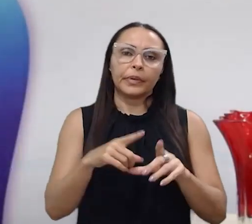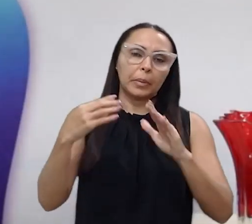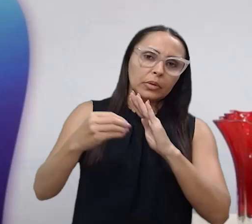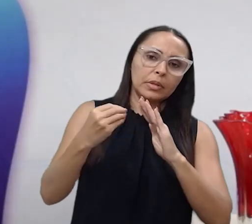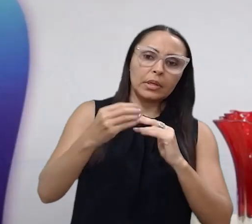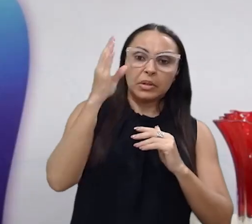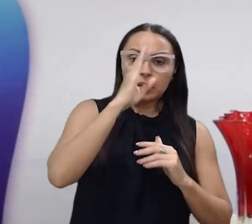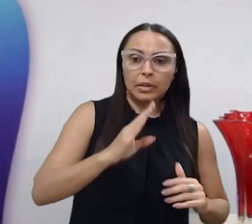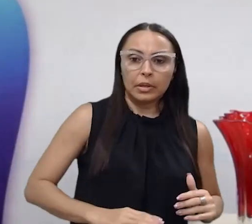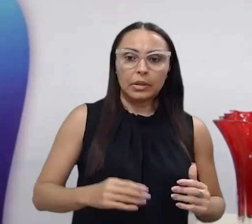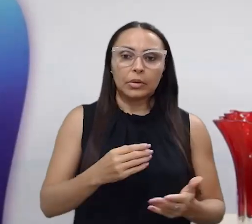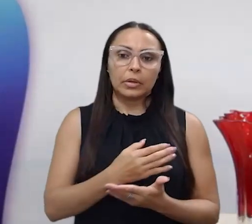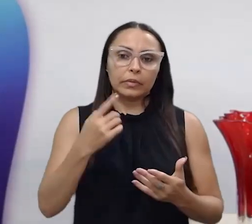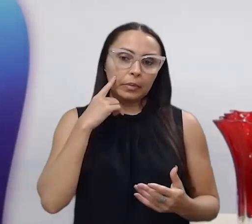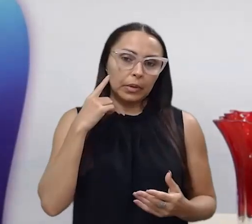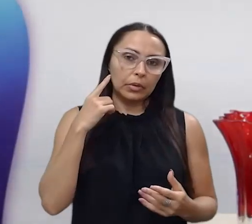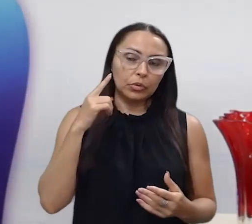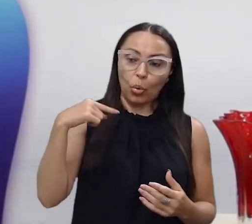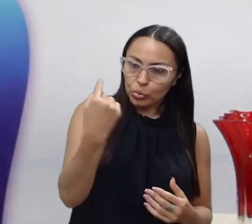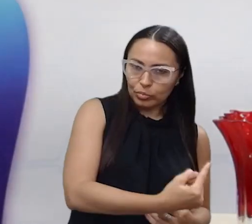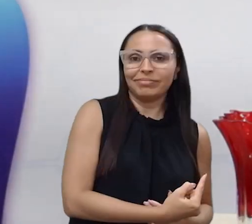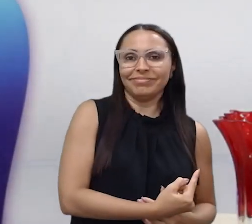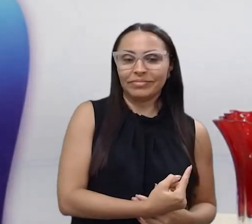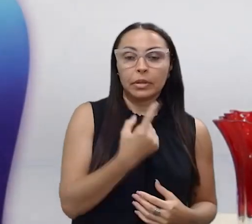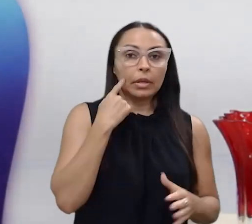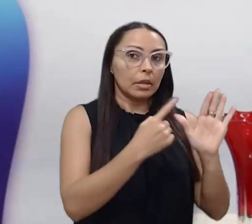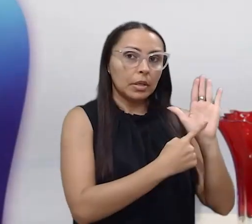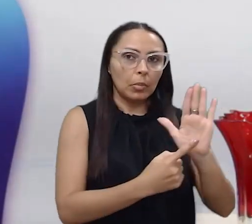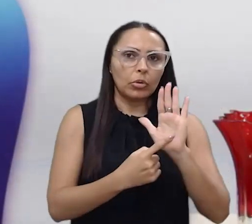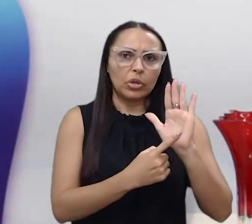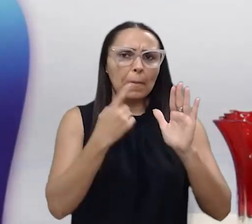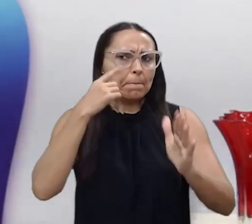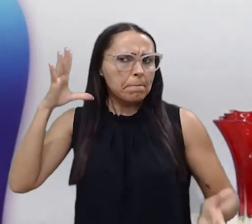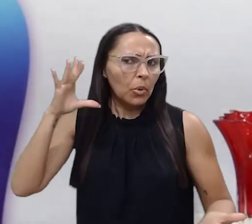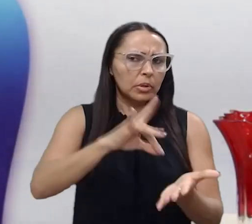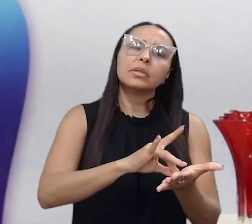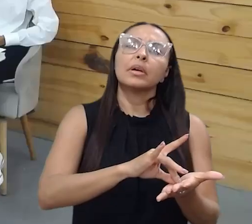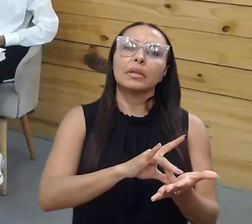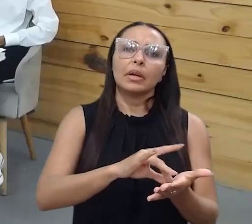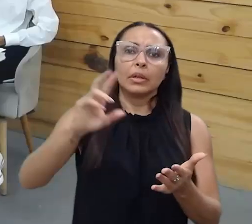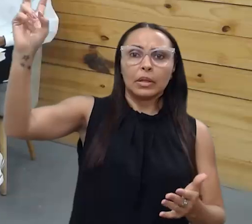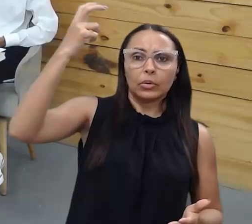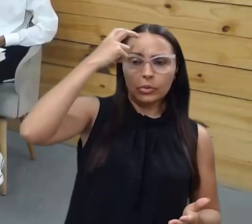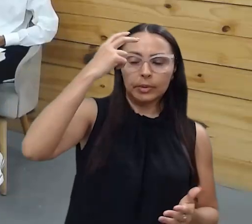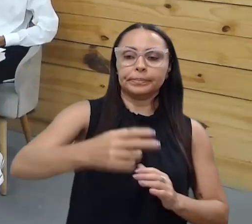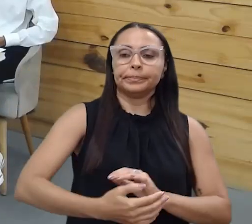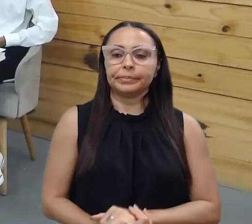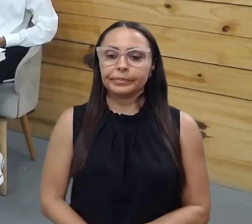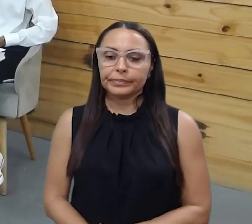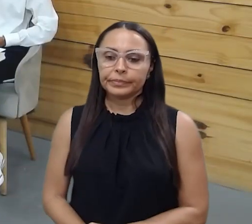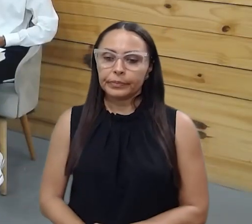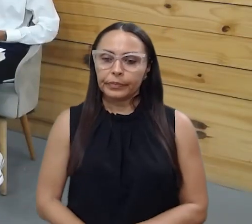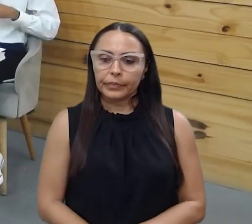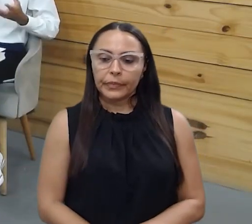design brasileiro em trazer o design nosso, né, de mostrar a potencialidade da nossa cultura. Puder falar um pouquinho sobre isso,